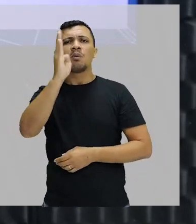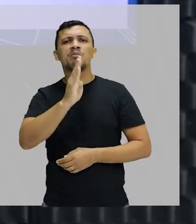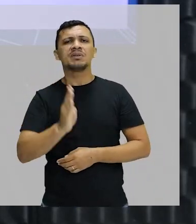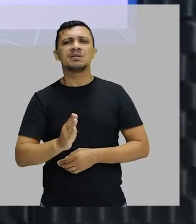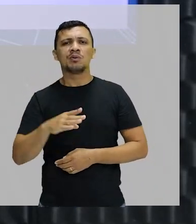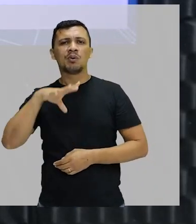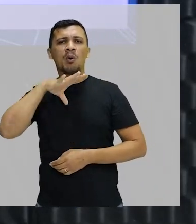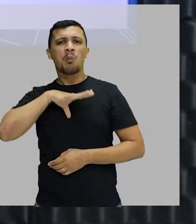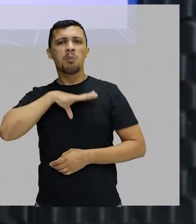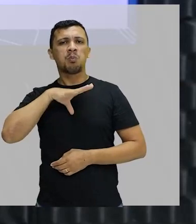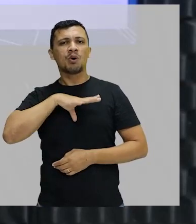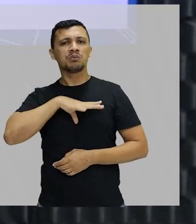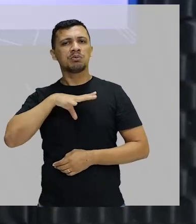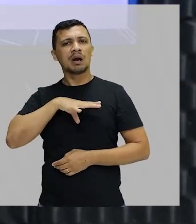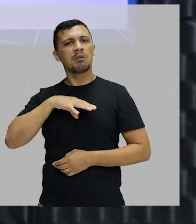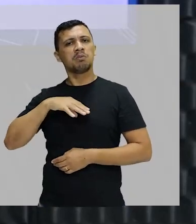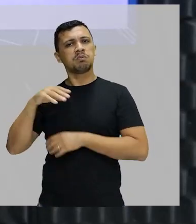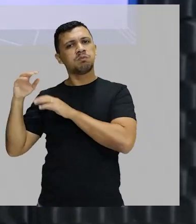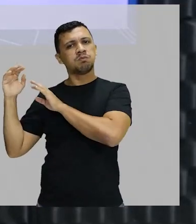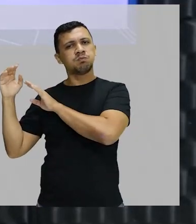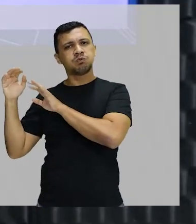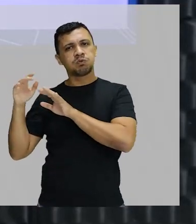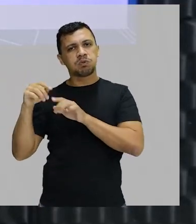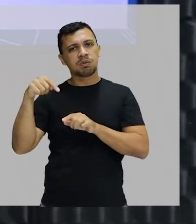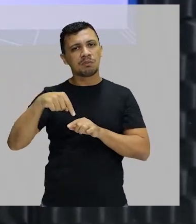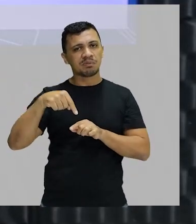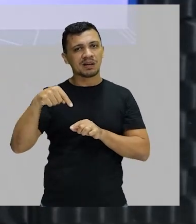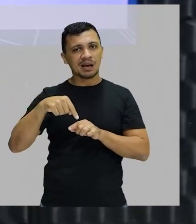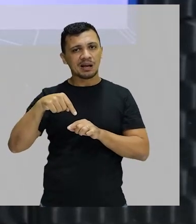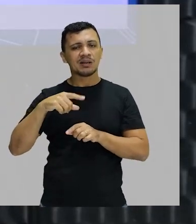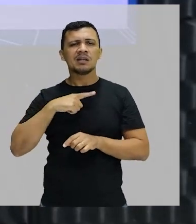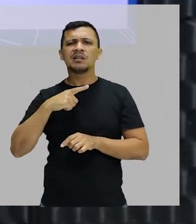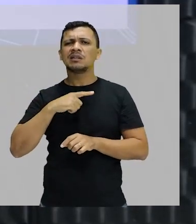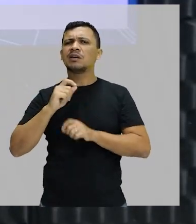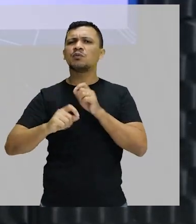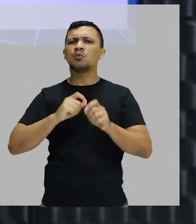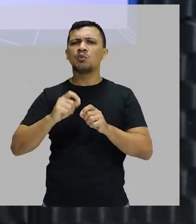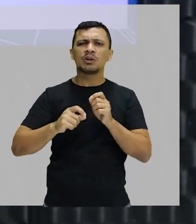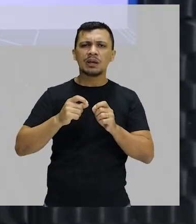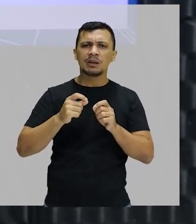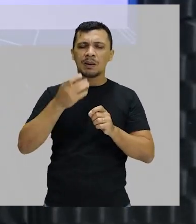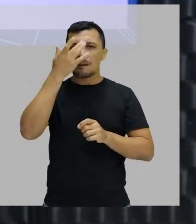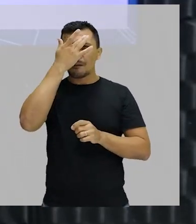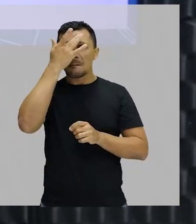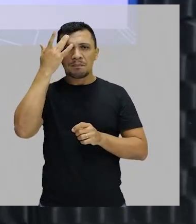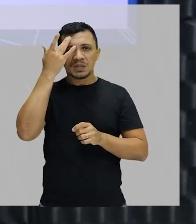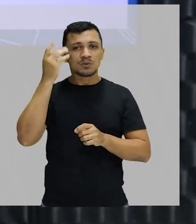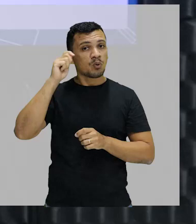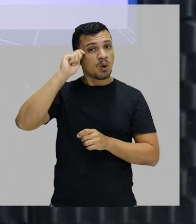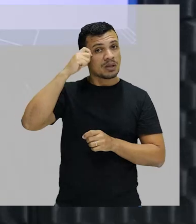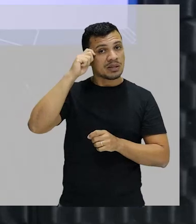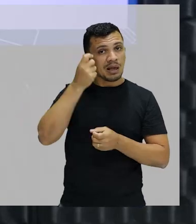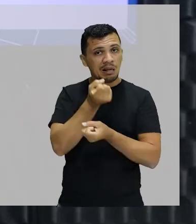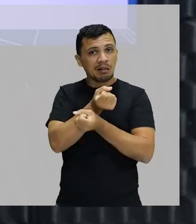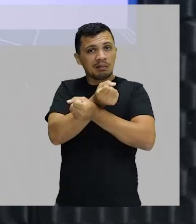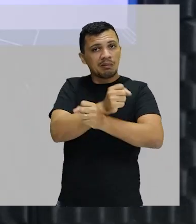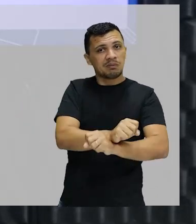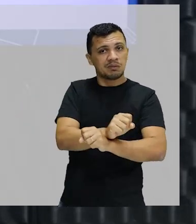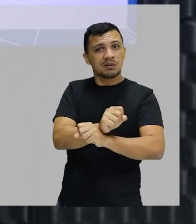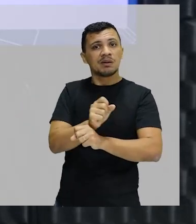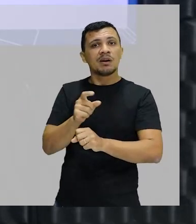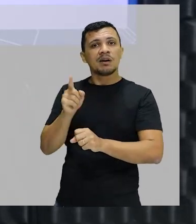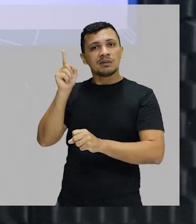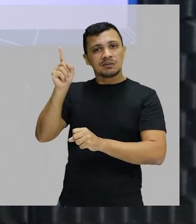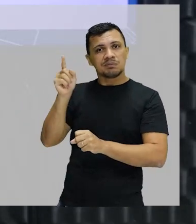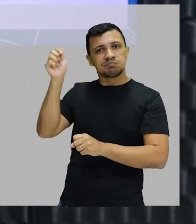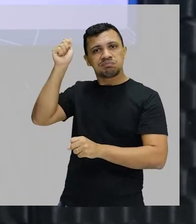exploração. Então houve ali, no período colonial, um intenso fluxo de escravos vindos do continente africano, comercializados